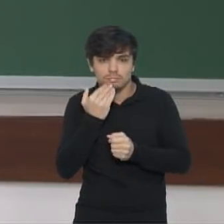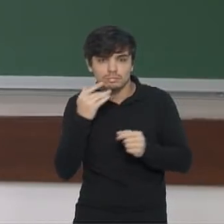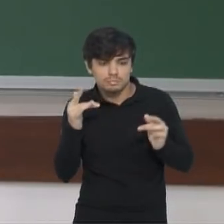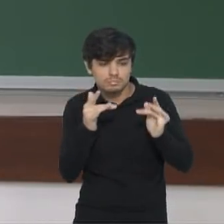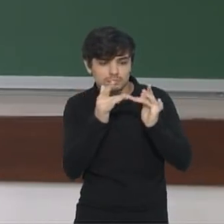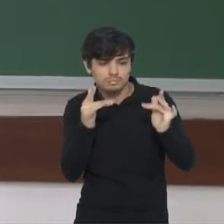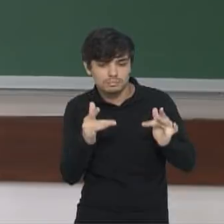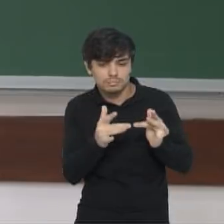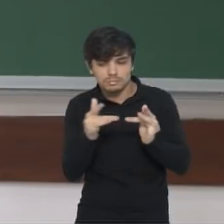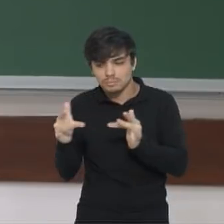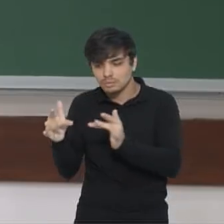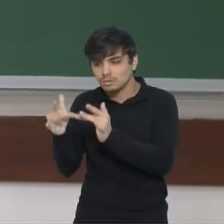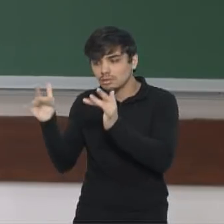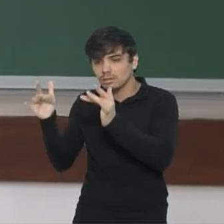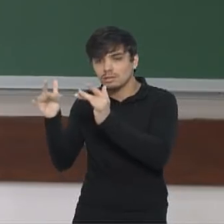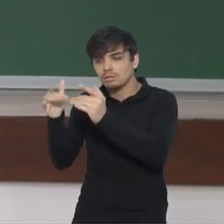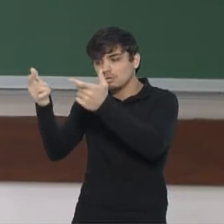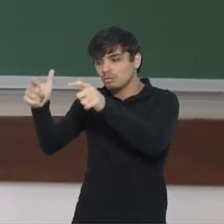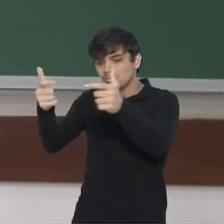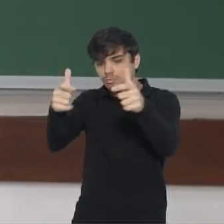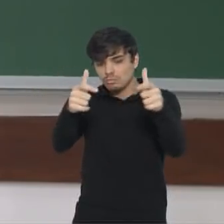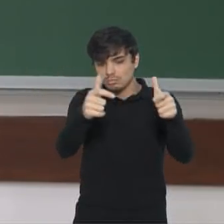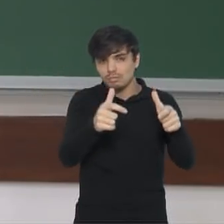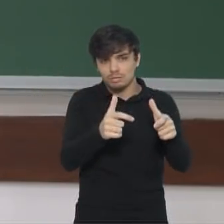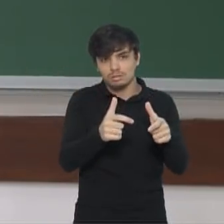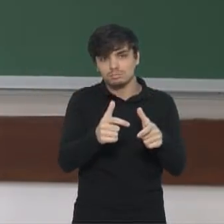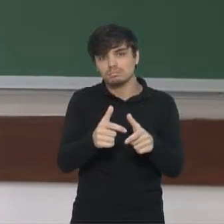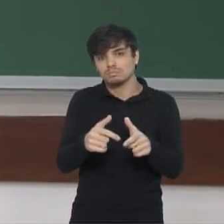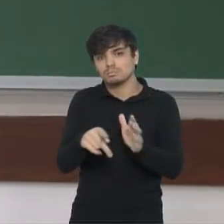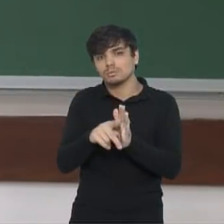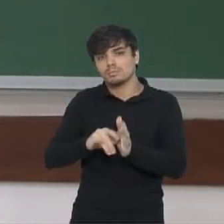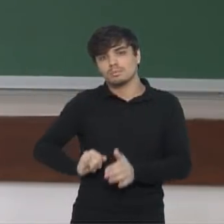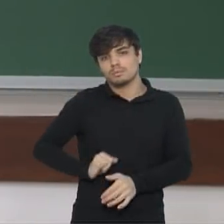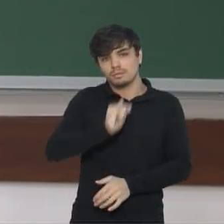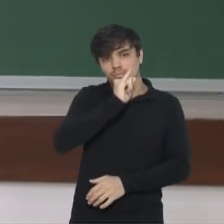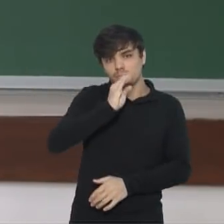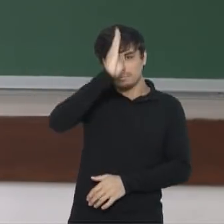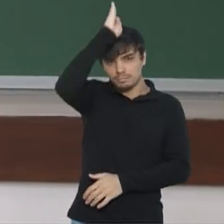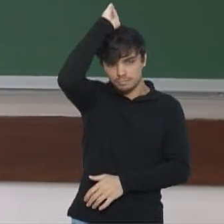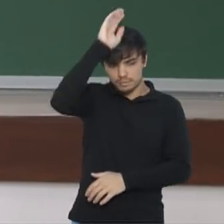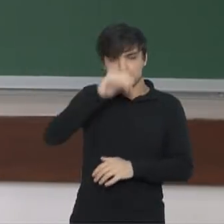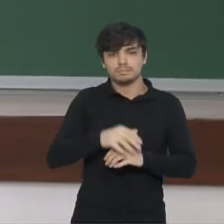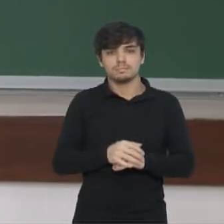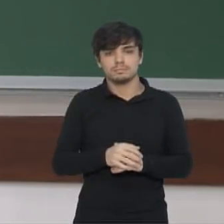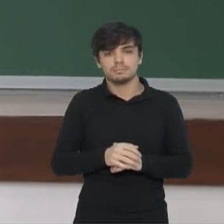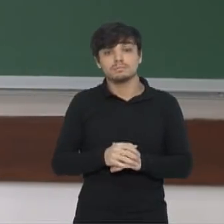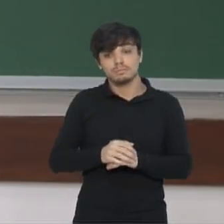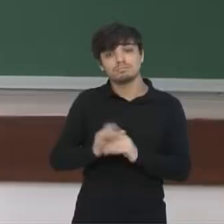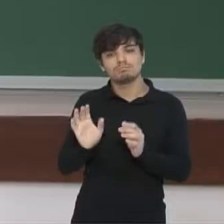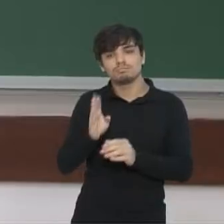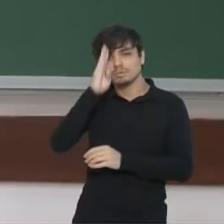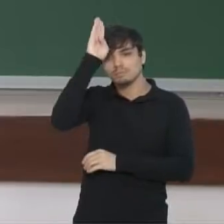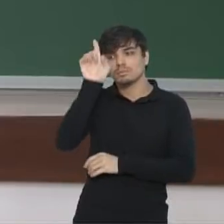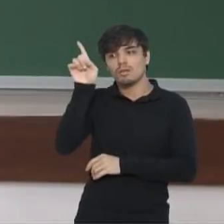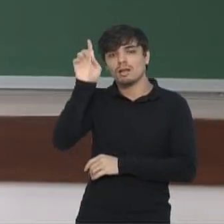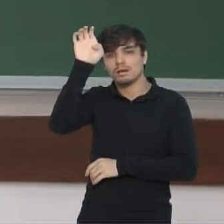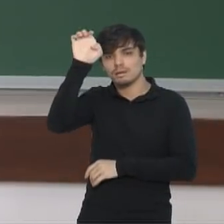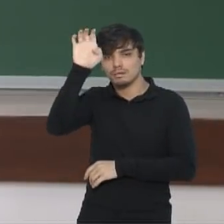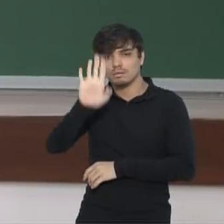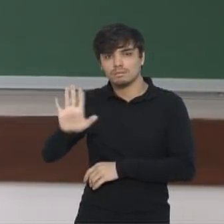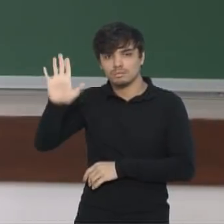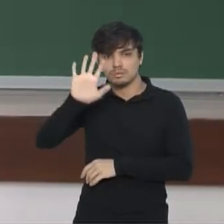os dialetos das outras regiões do Império Romano, principalmente na Europa. E elas vão contribuir, então, para que se forme,